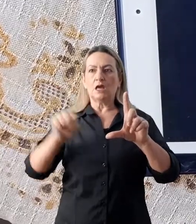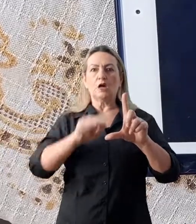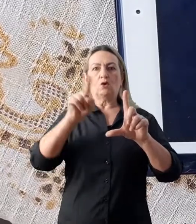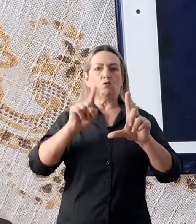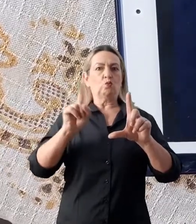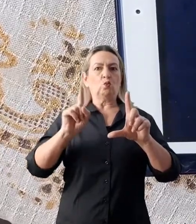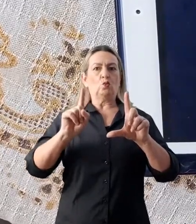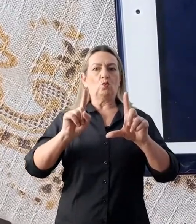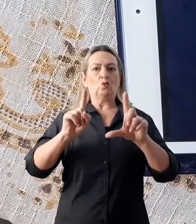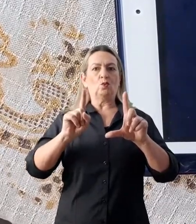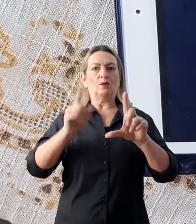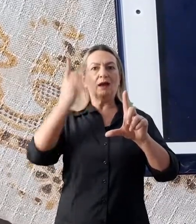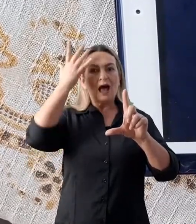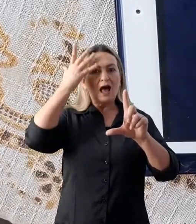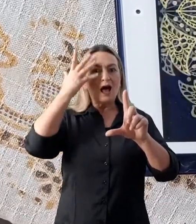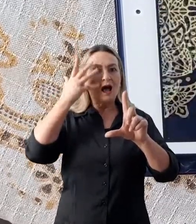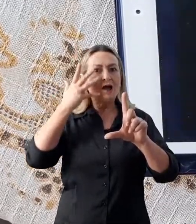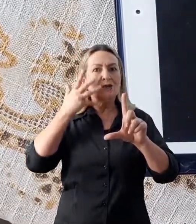círculo, digamos assim.